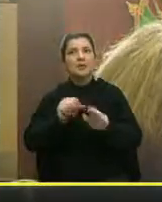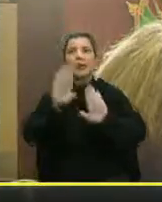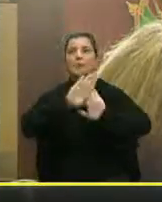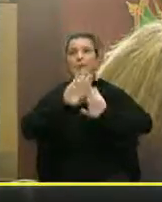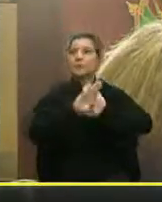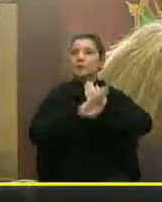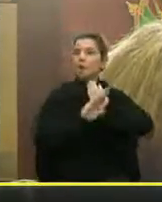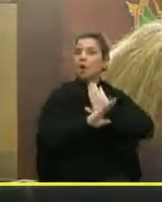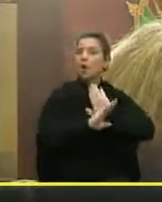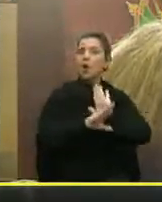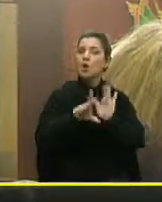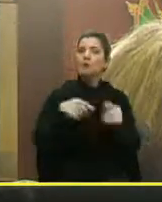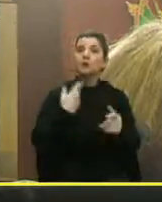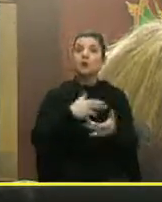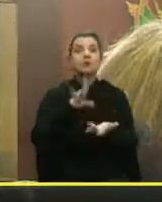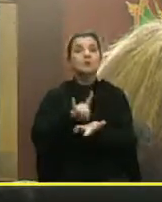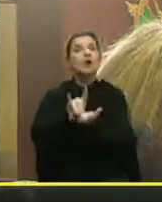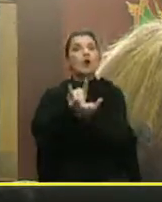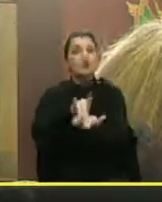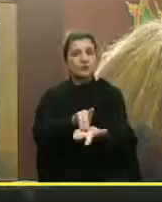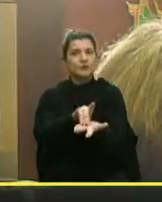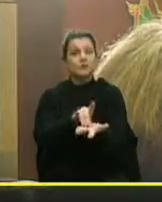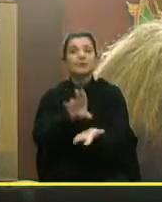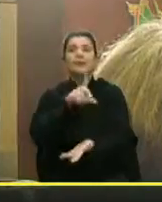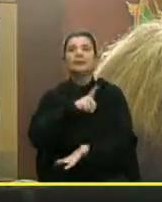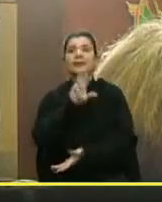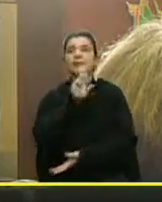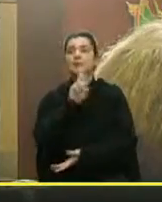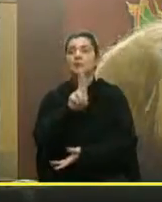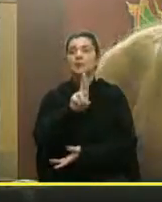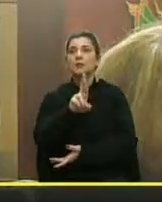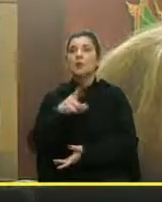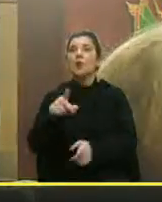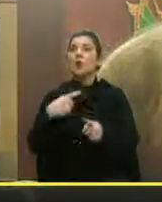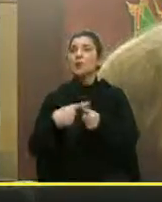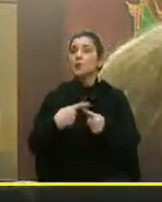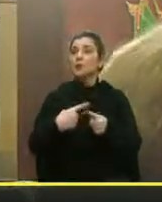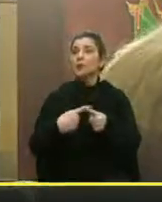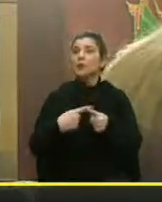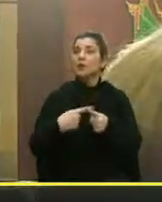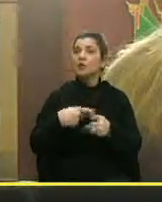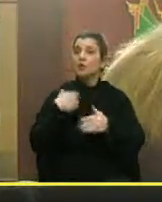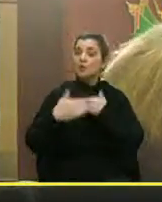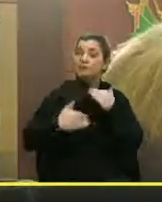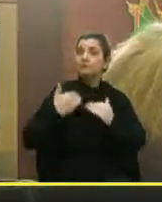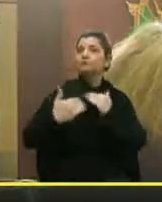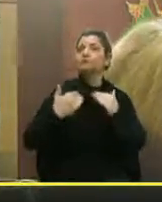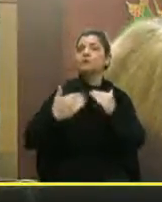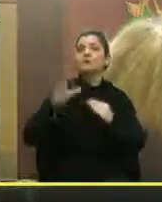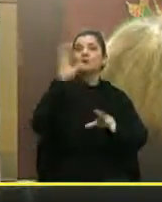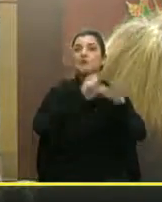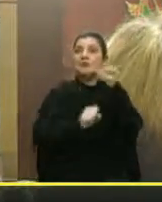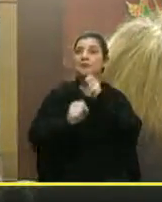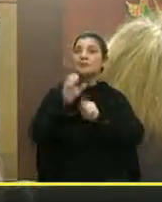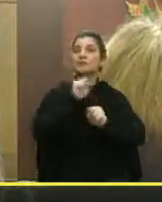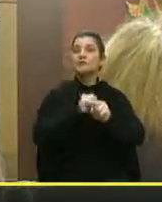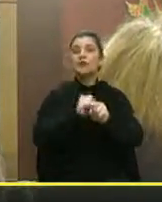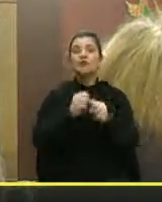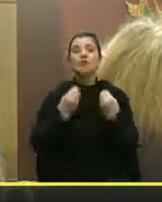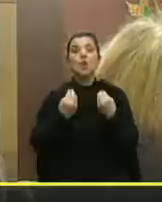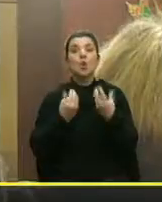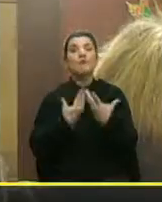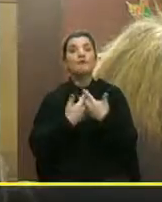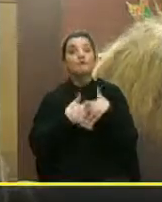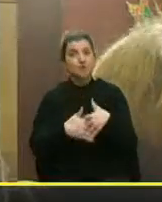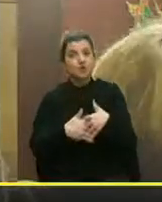fato para que nós possamos consolidar e dá resultados Porque durante a minha campanha eleitoral E durante todo o meu processo de aprendizado sobre como que